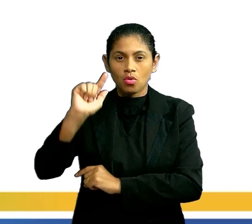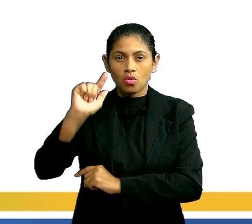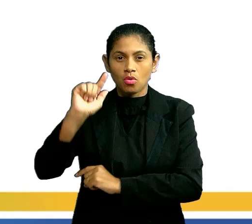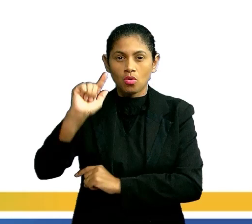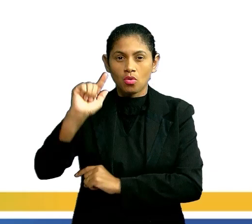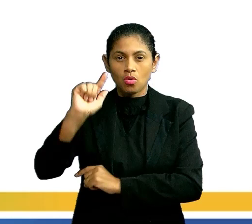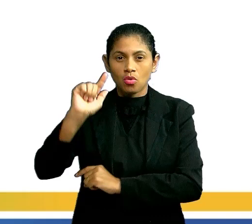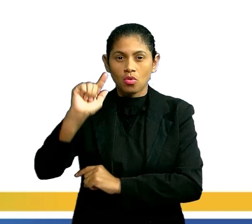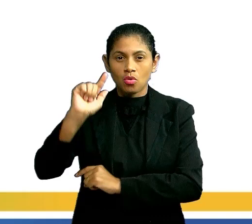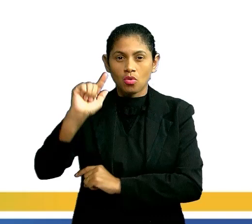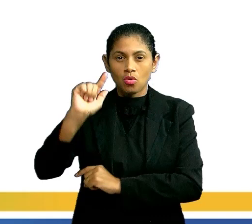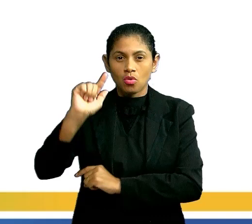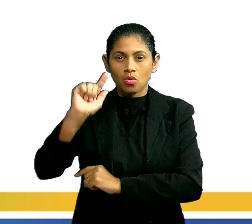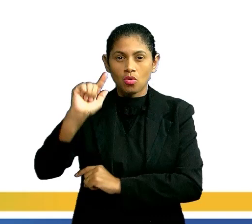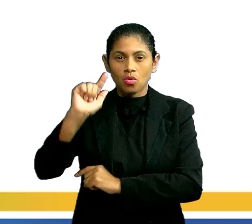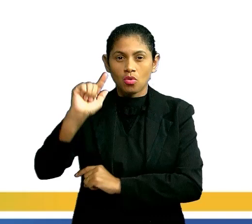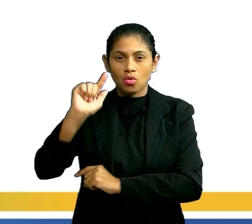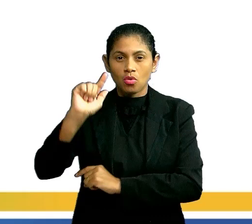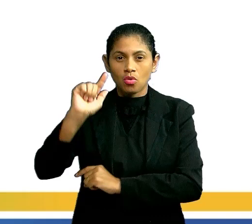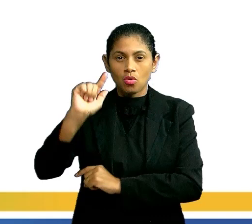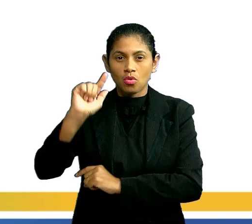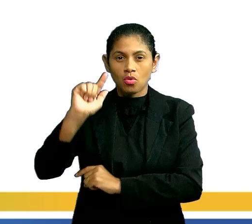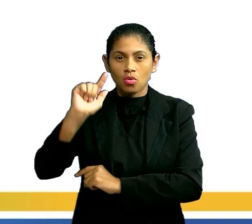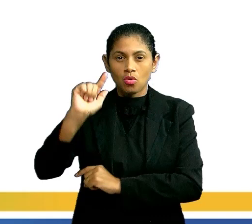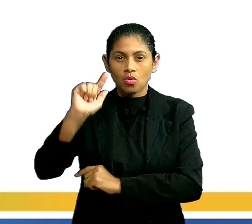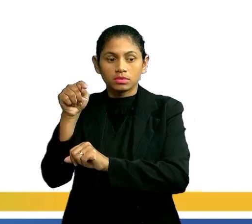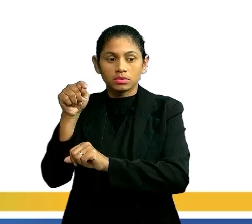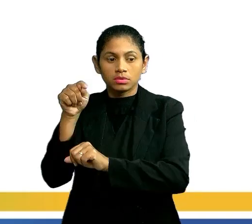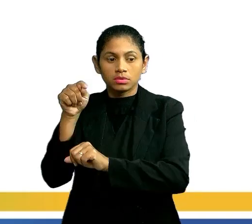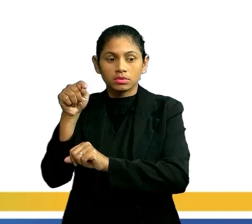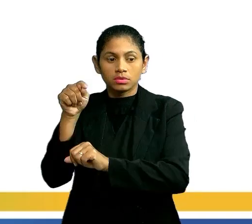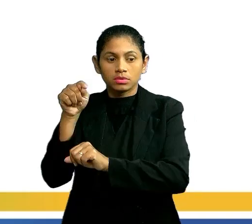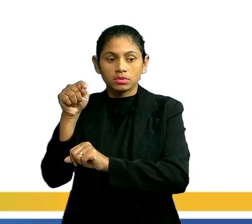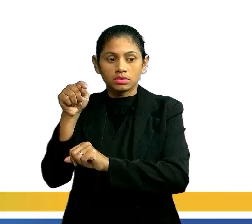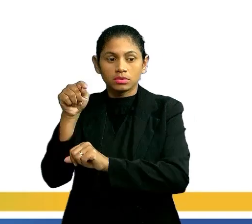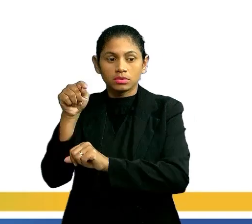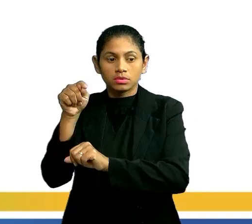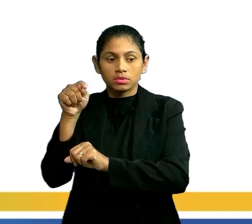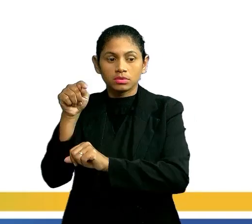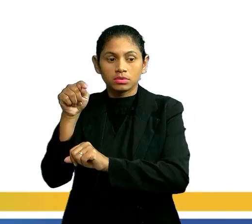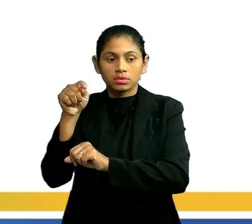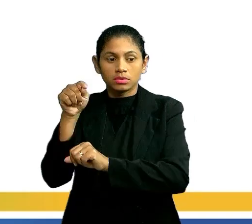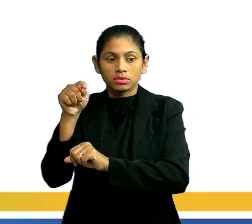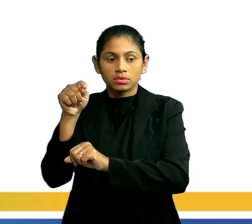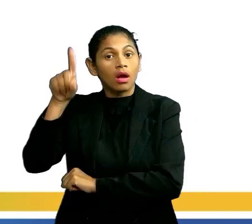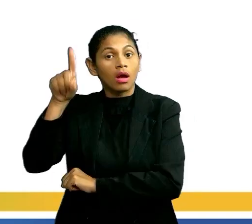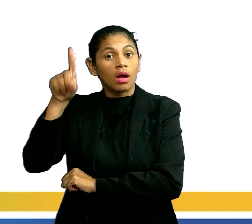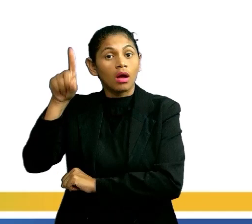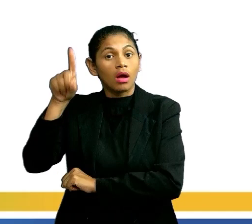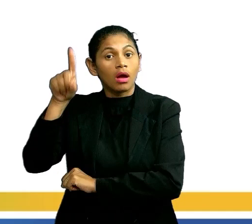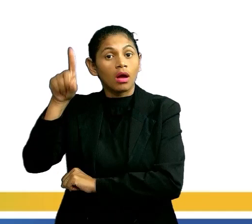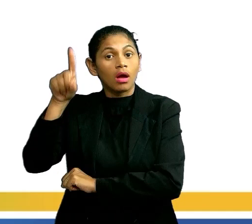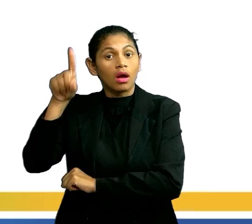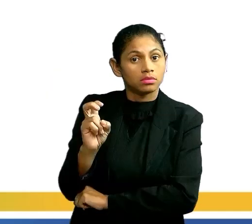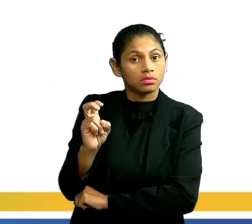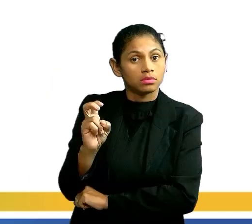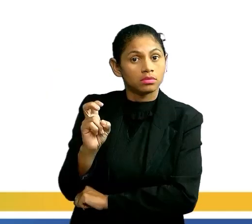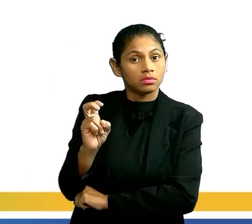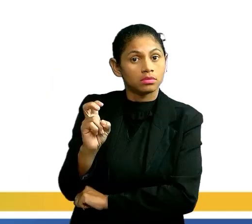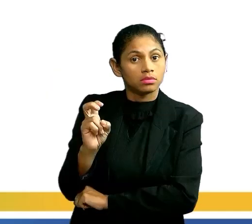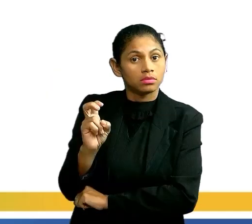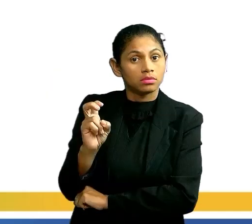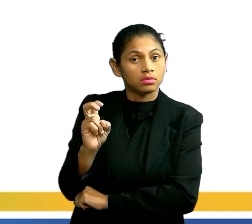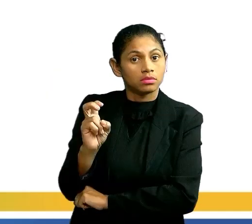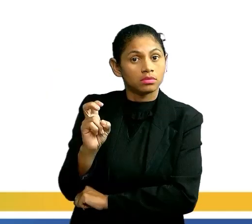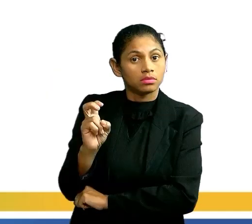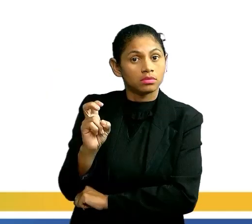é a raiz quadrada de 25? 5. Então, nós encontramos aqui o raio. Só que é o raio inicial equivalente